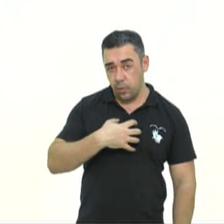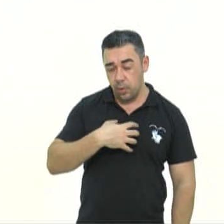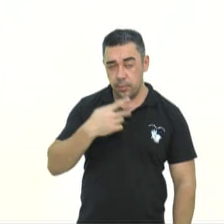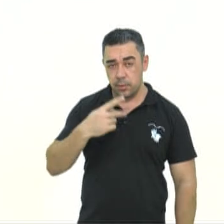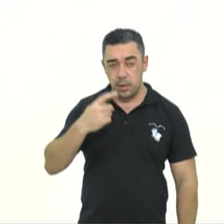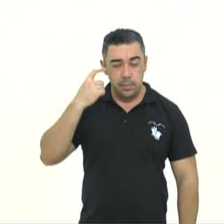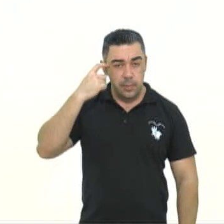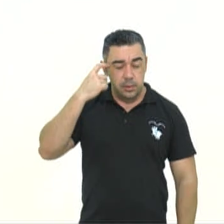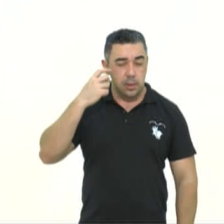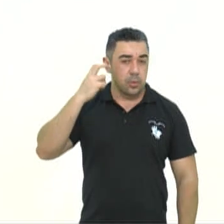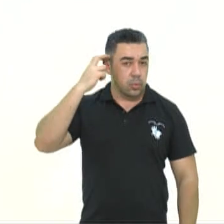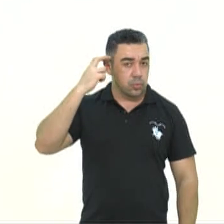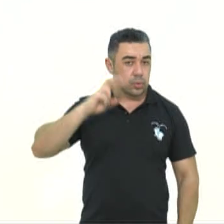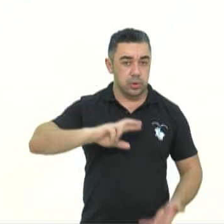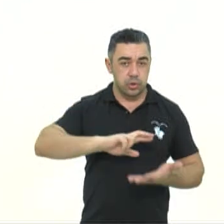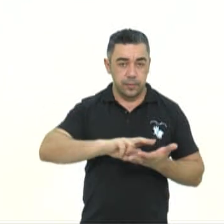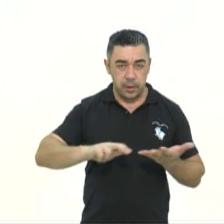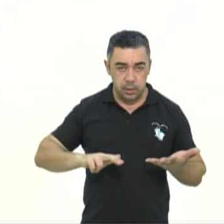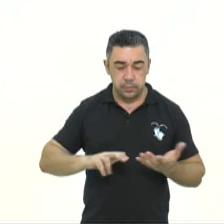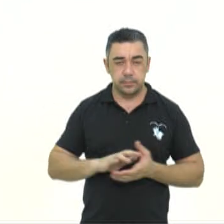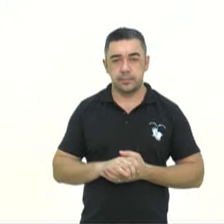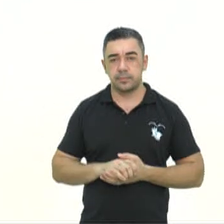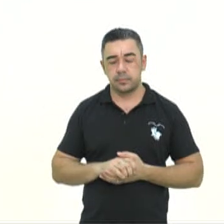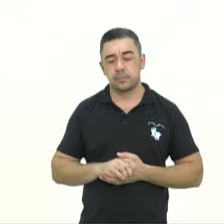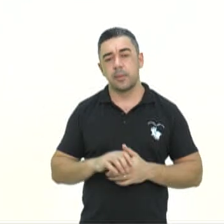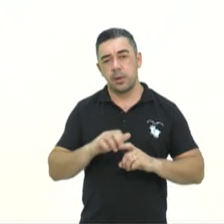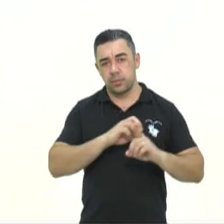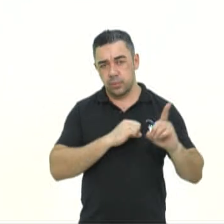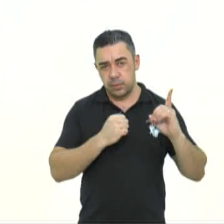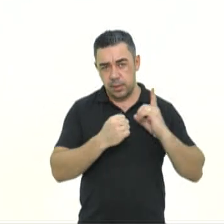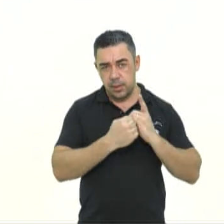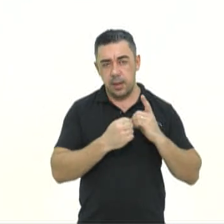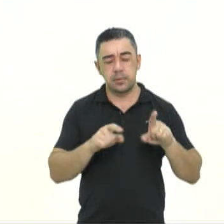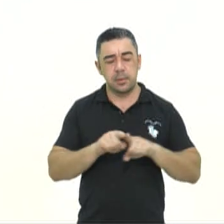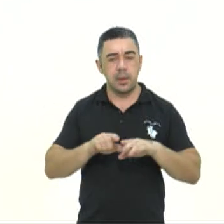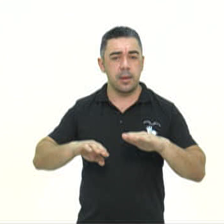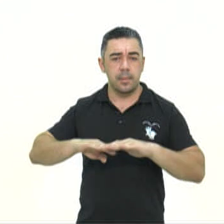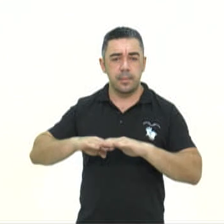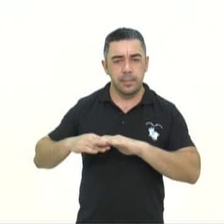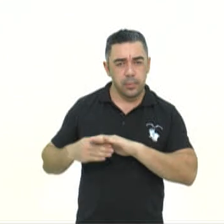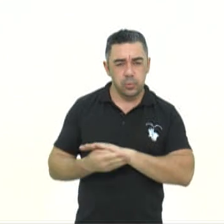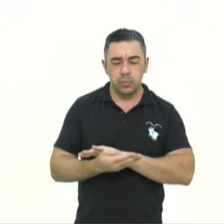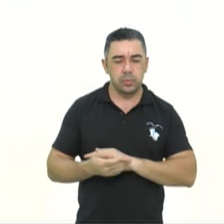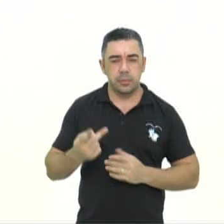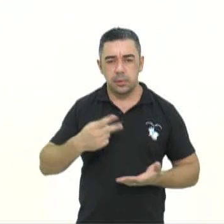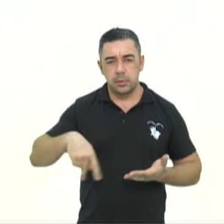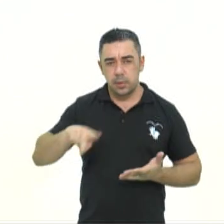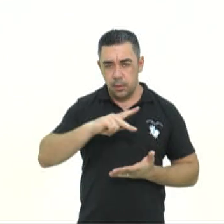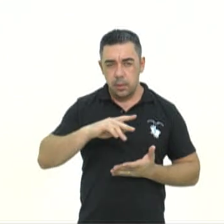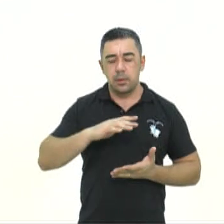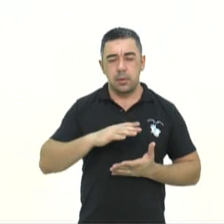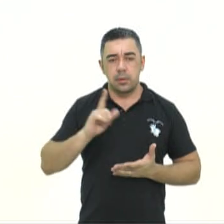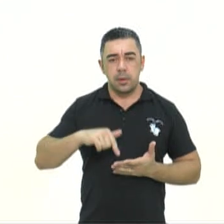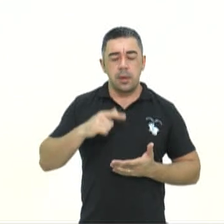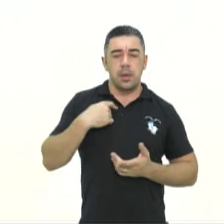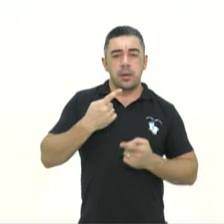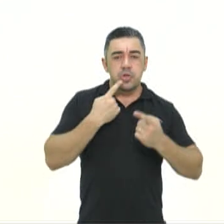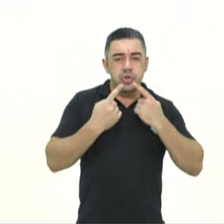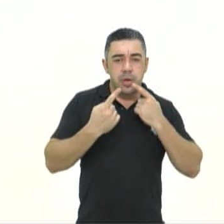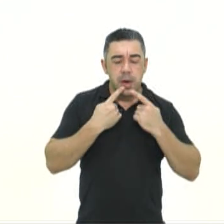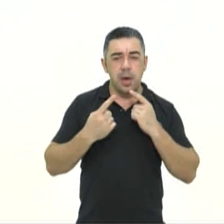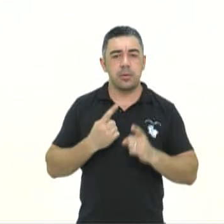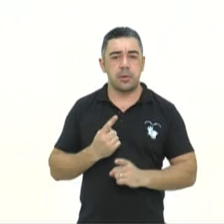uma cultura diferente das sociedades e das práticas culturais, concentrando-se nos diálogos,